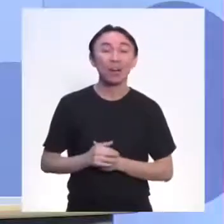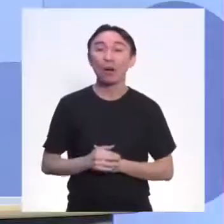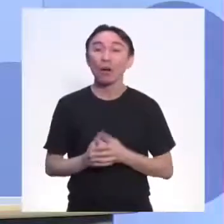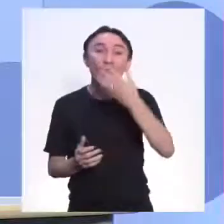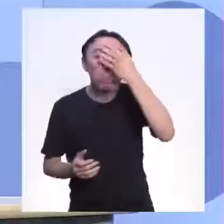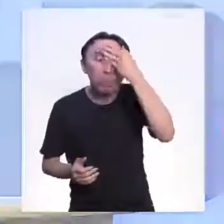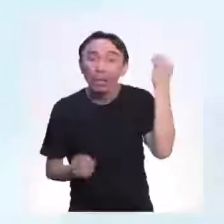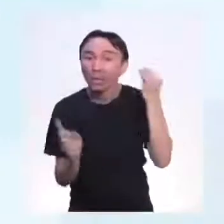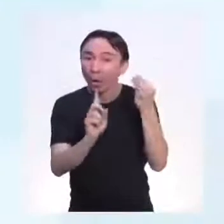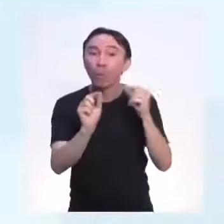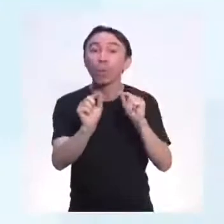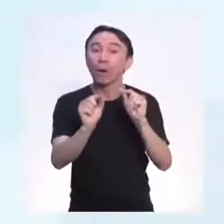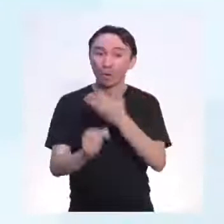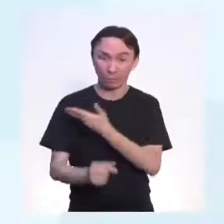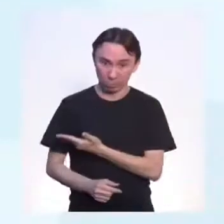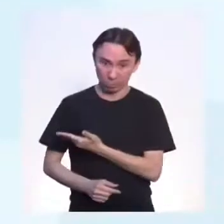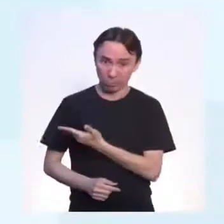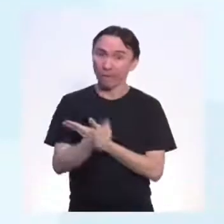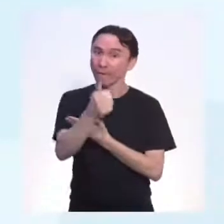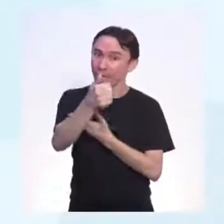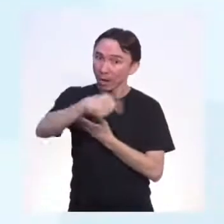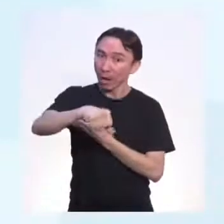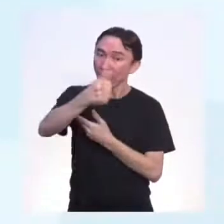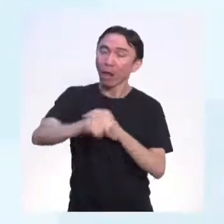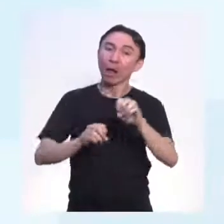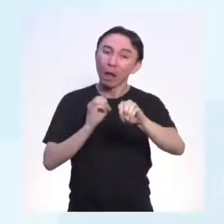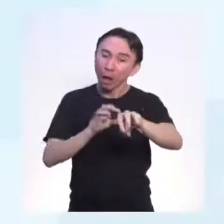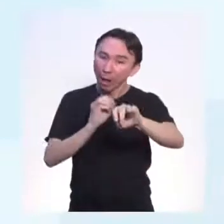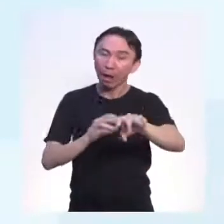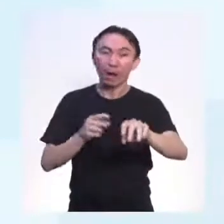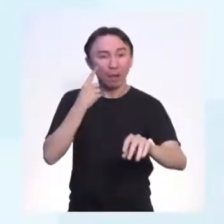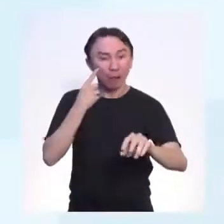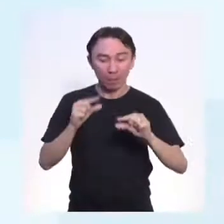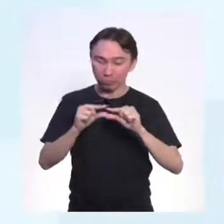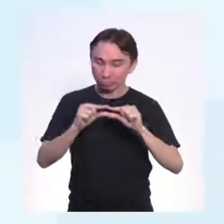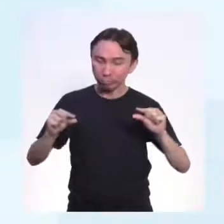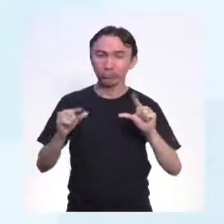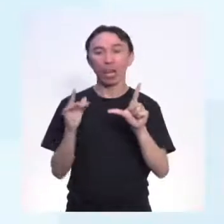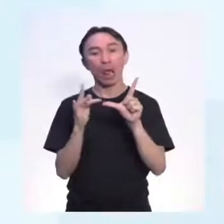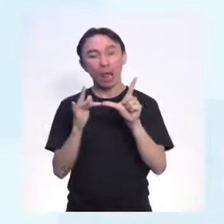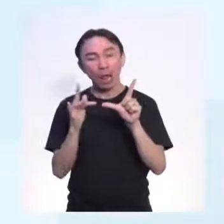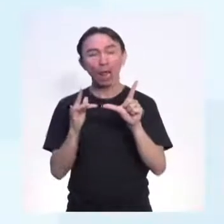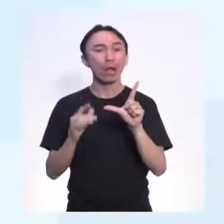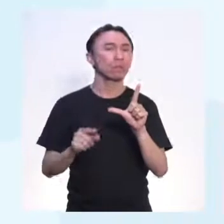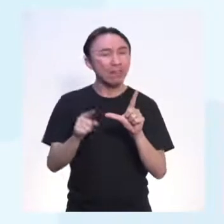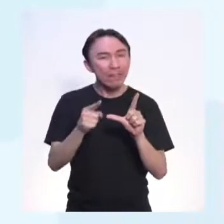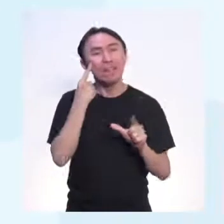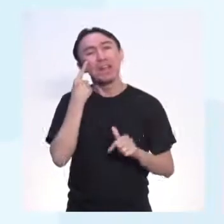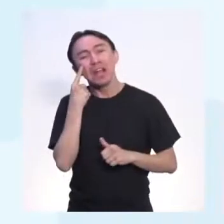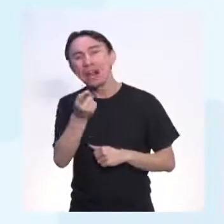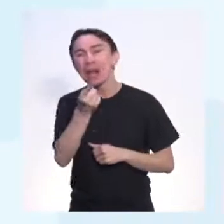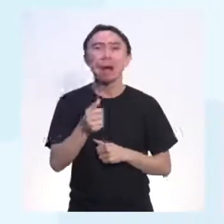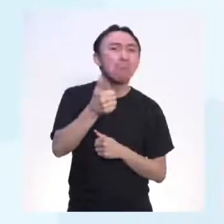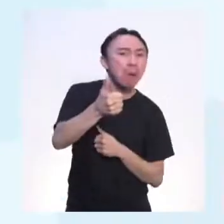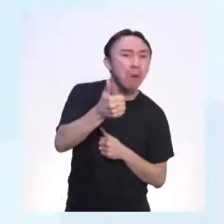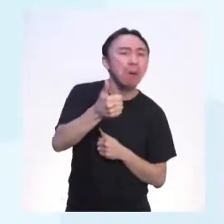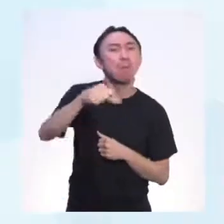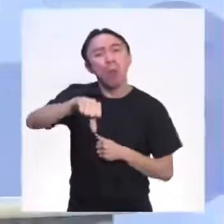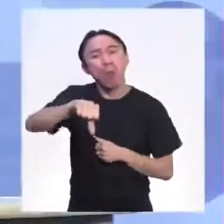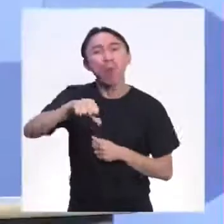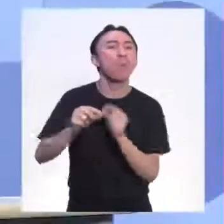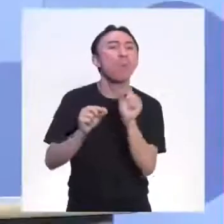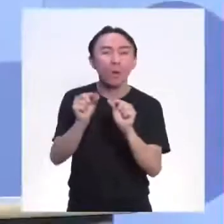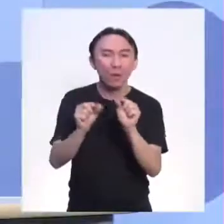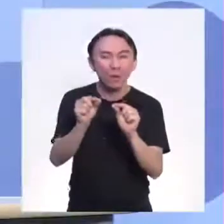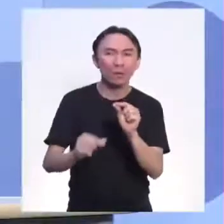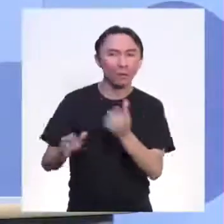de avaliar a nossa aula. Então, por favor, coloquem para eles o QR Code e o link. Entrem lá, falem o que vocês acham que está bom, que pode melhorar. E a gente adora receber um